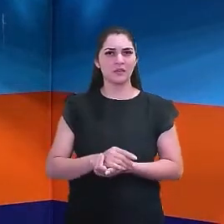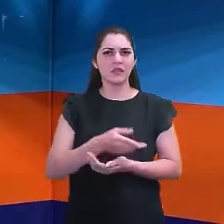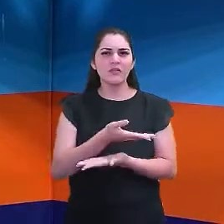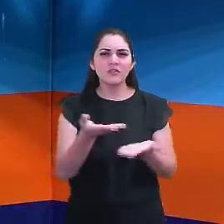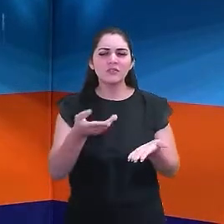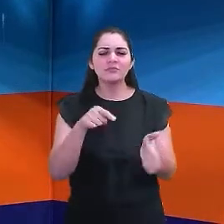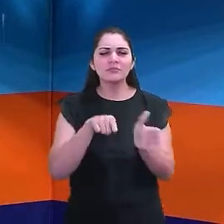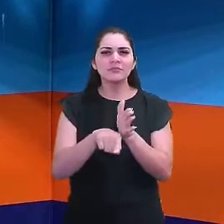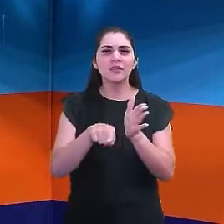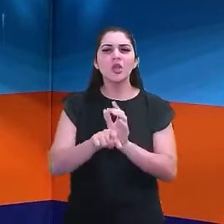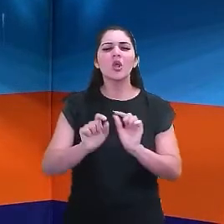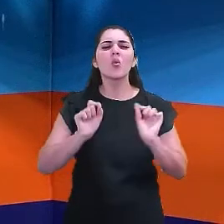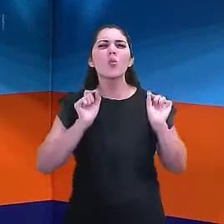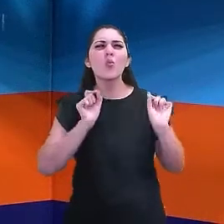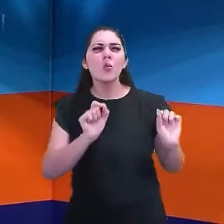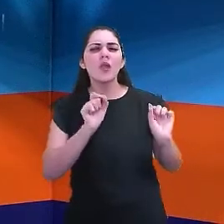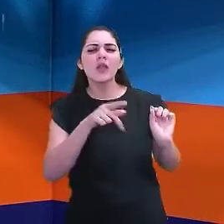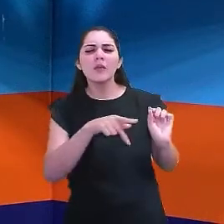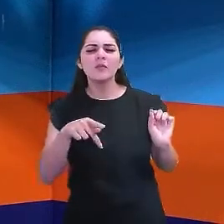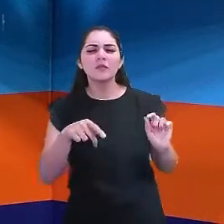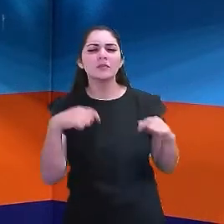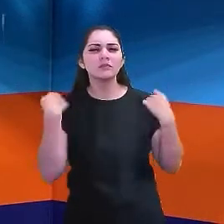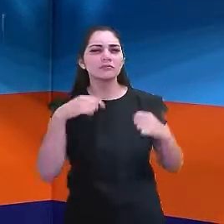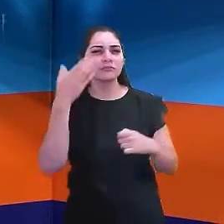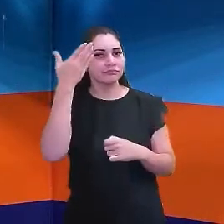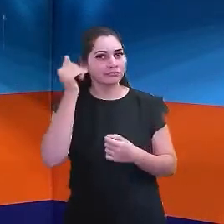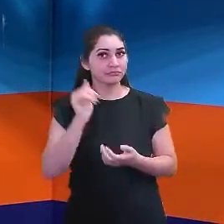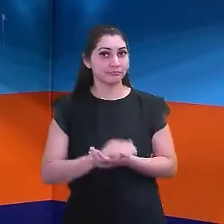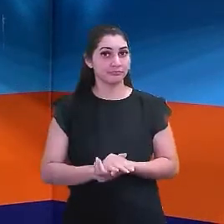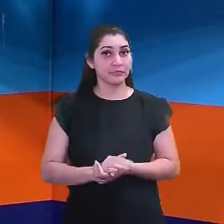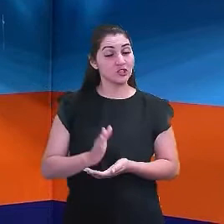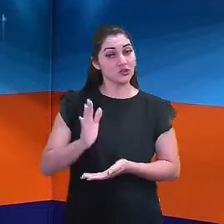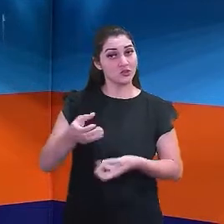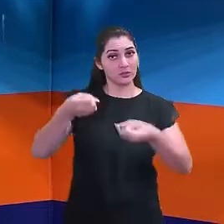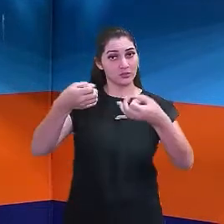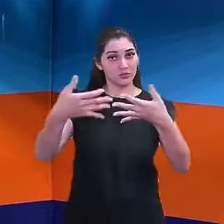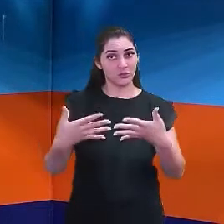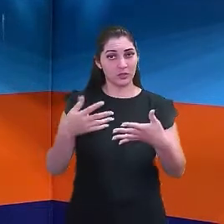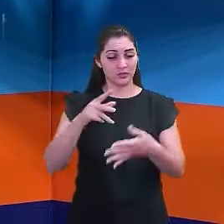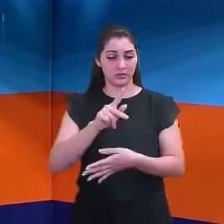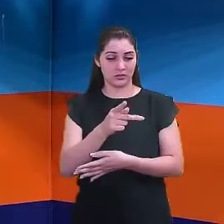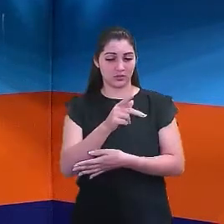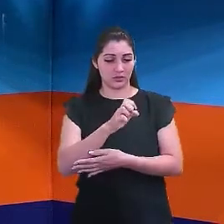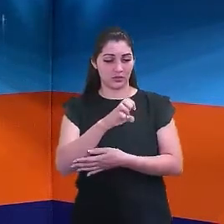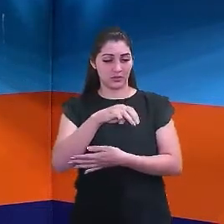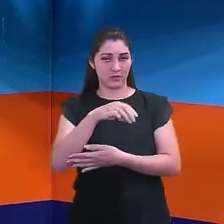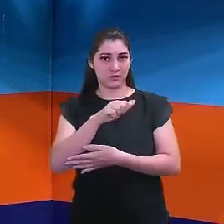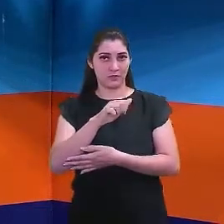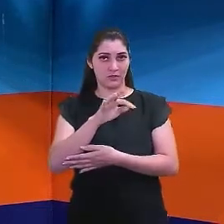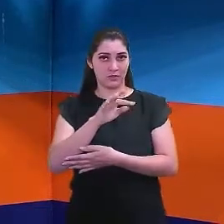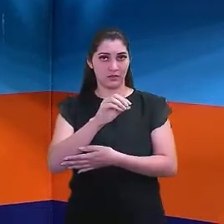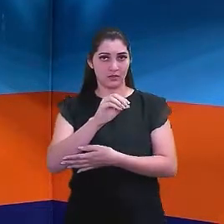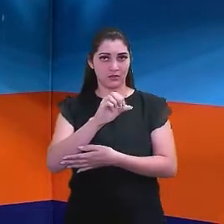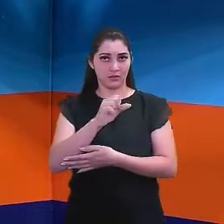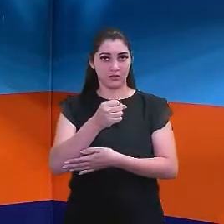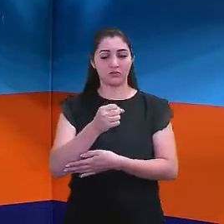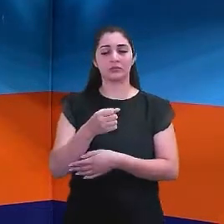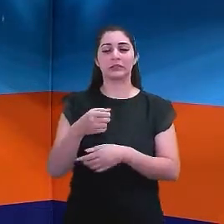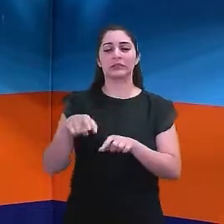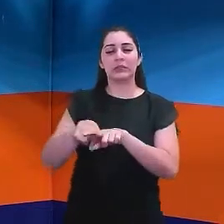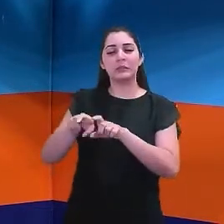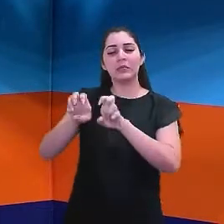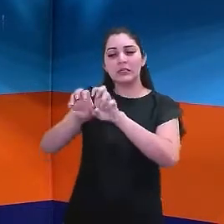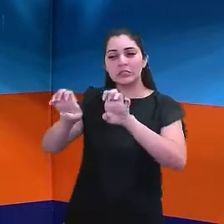perguntando, Aprígio, o que é que eu preciso saber? Já que a gente está falando de hematose, já que a gente está falando de estruturas